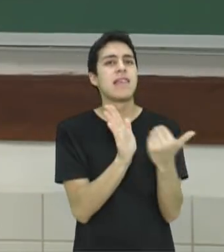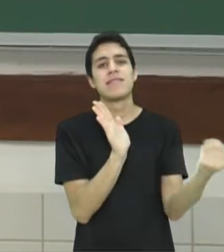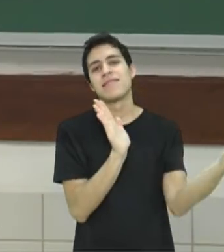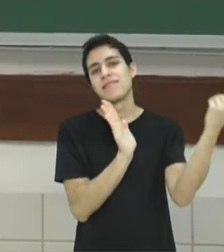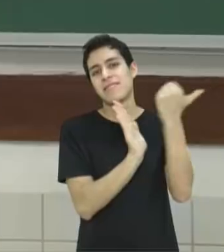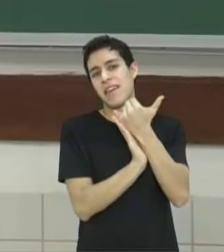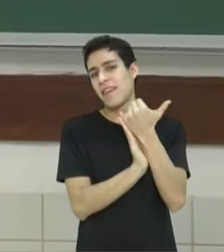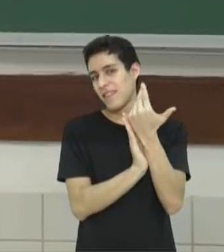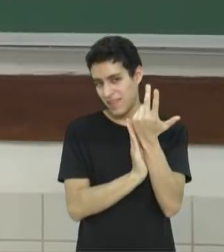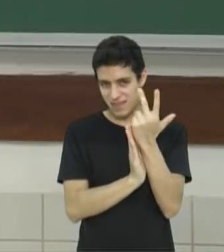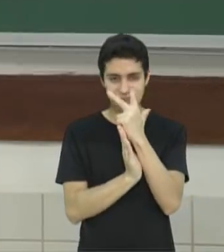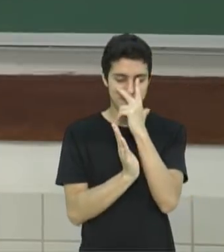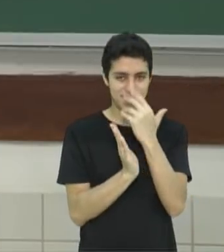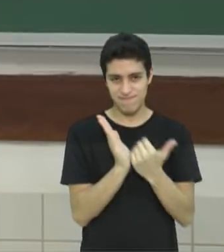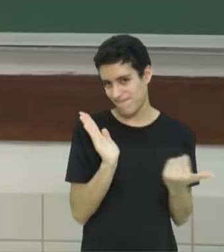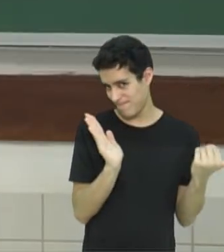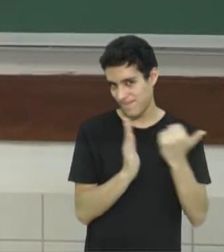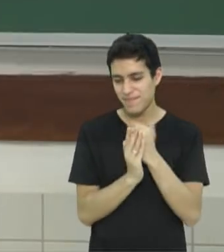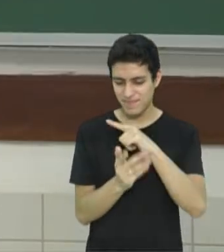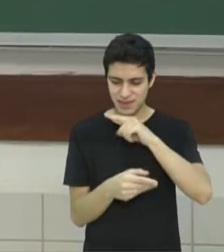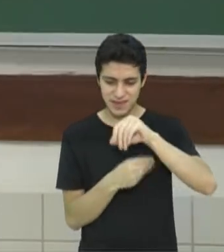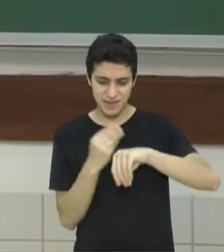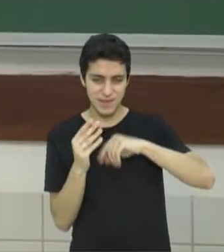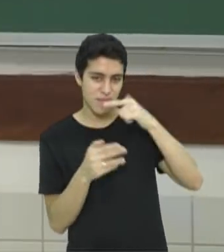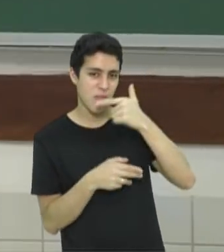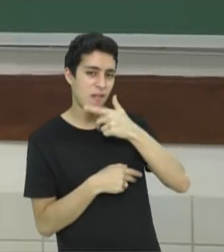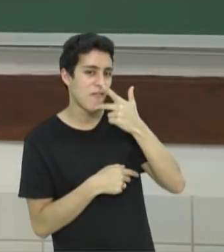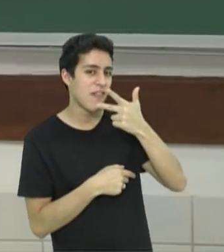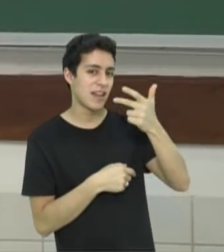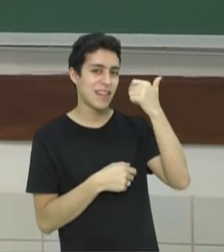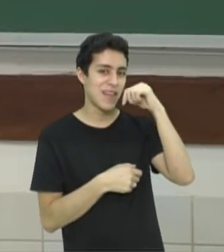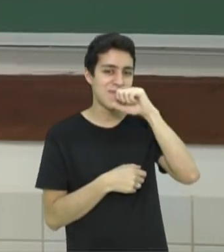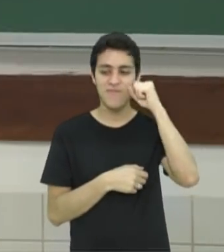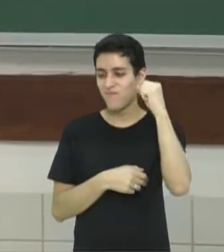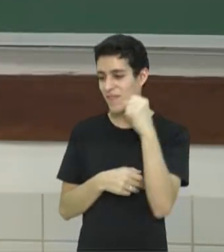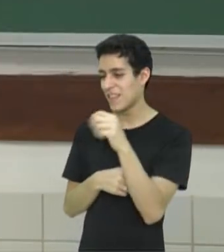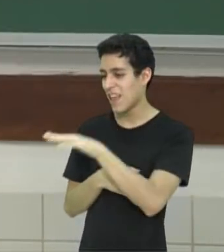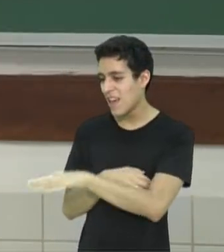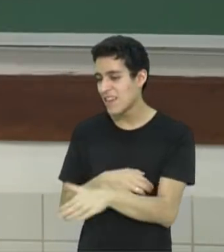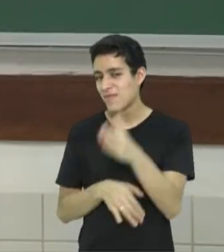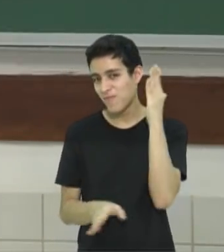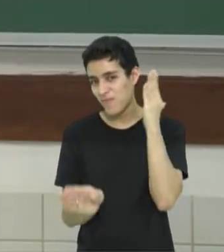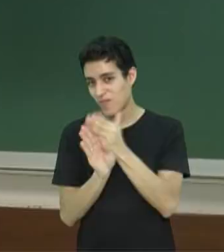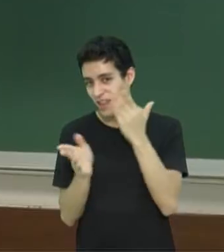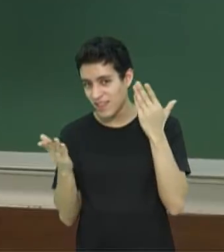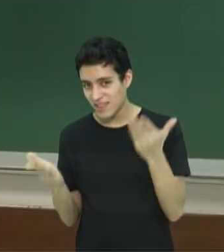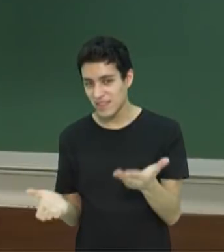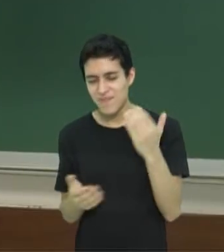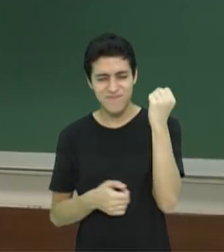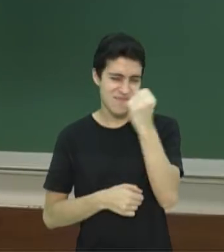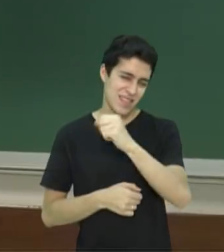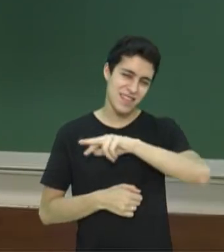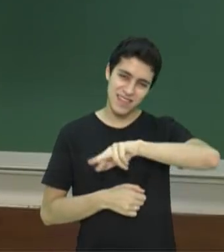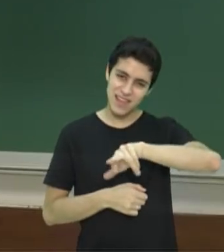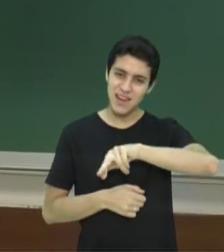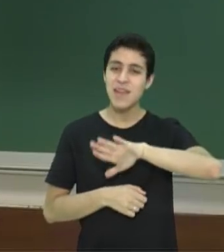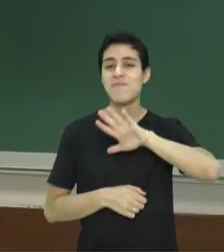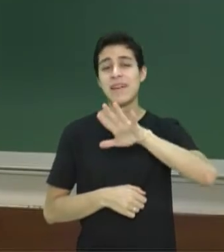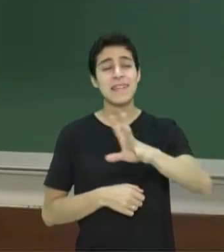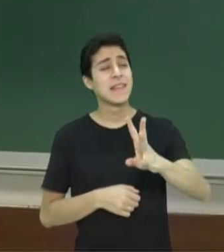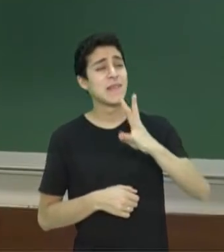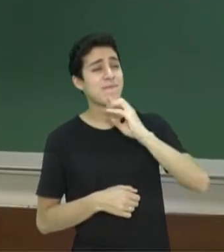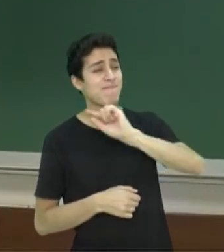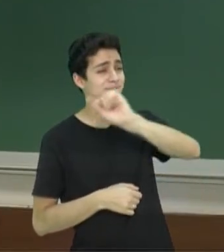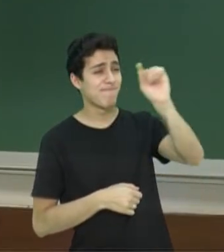exagerado, ele usou o exagero para trazer o humor também, dizendo que a mãe ia matar a criança por causa disso. Matar não vai, mas eu conheço